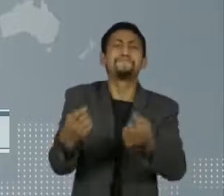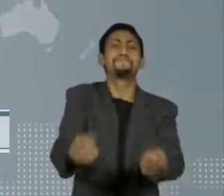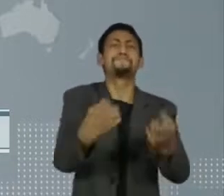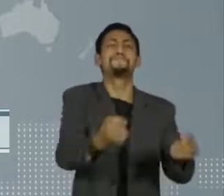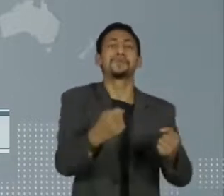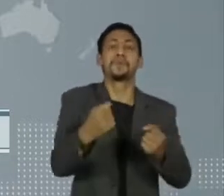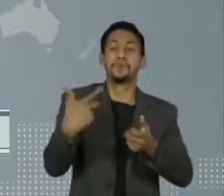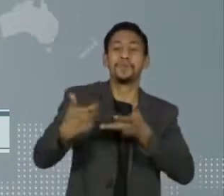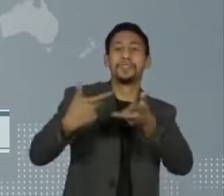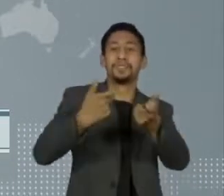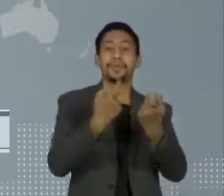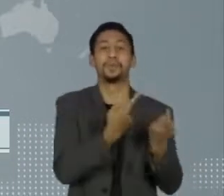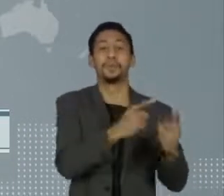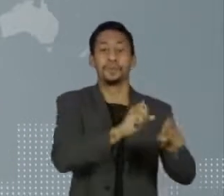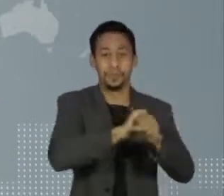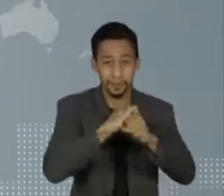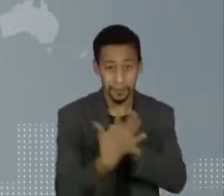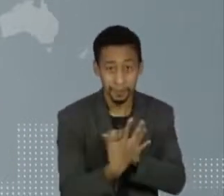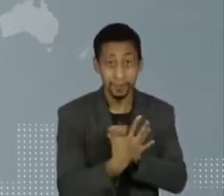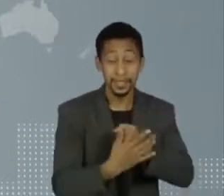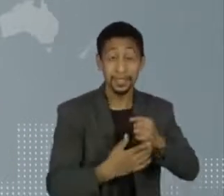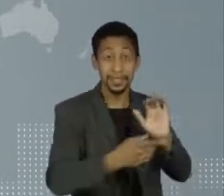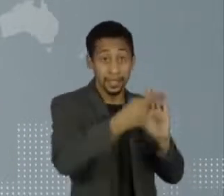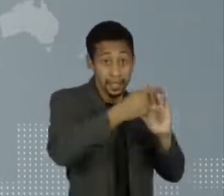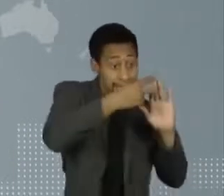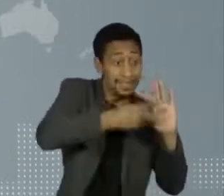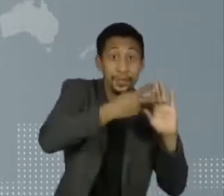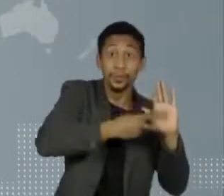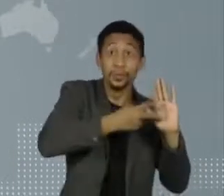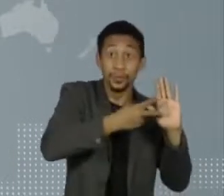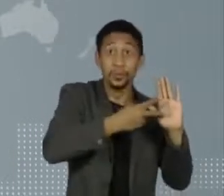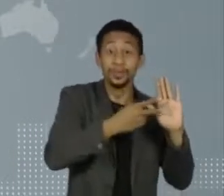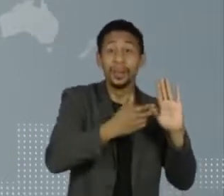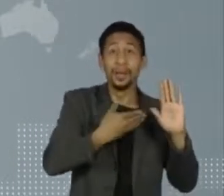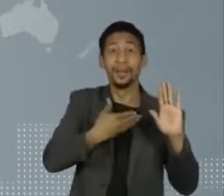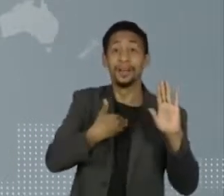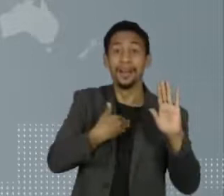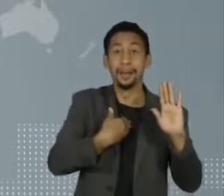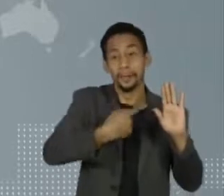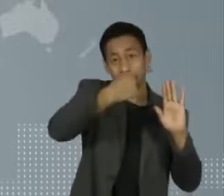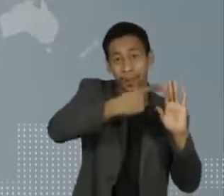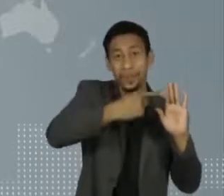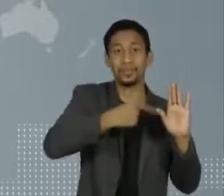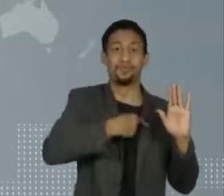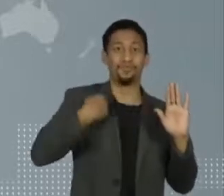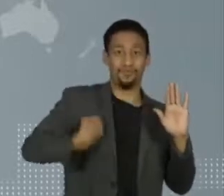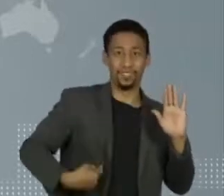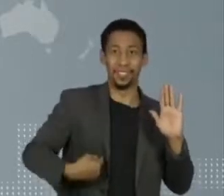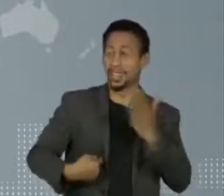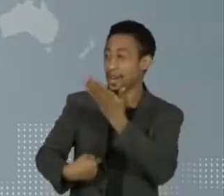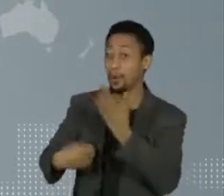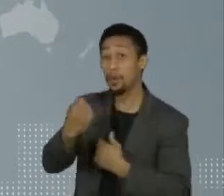vacinar contra a Covid-19. É o segundo maior índice do mundo, só fica atrás da China. Por lá, são